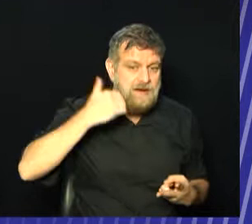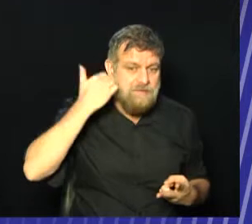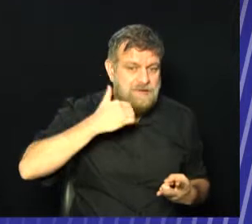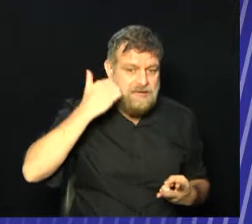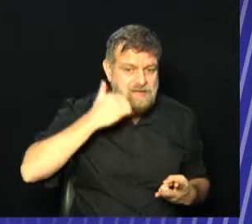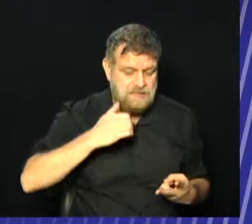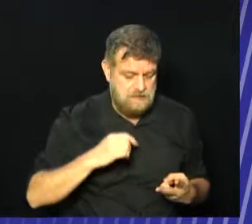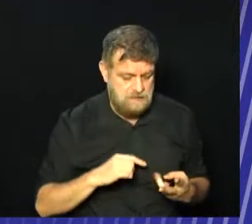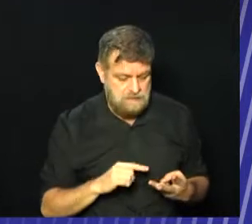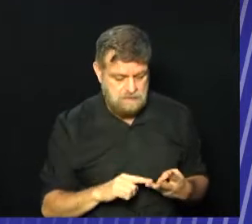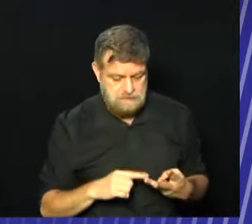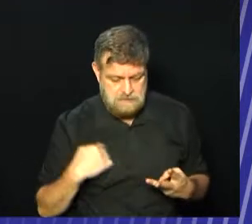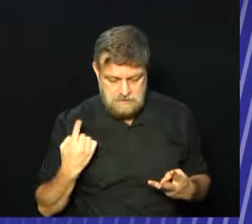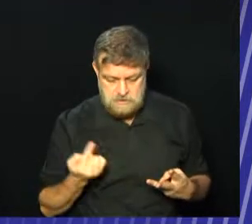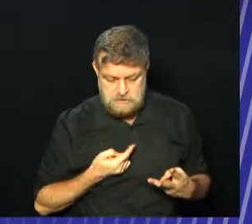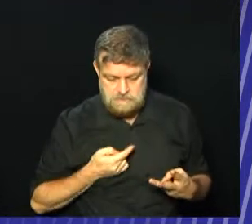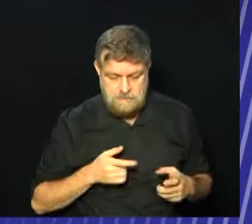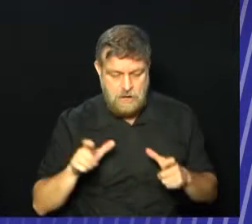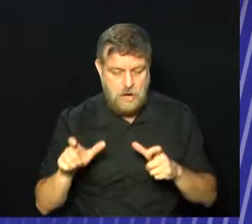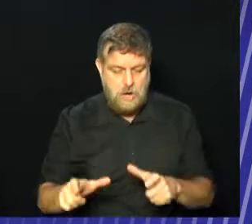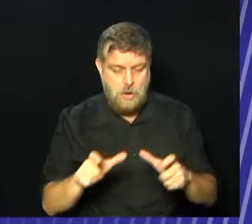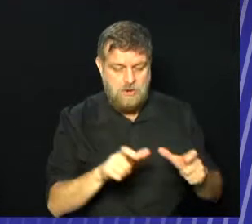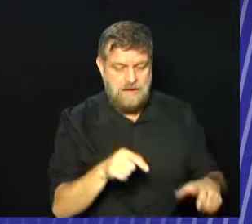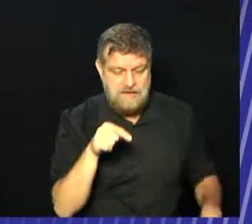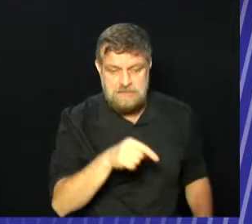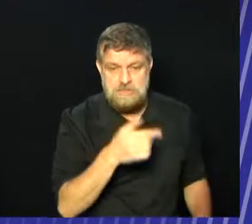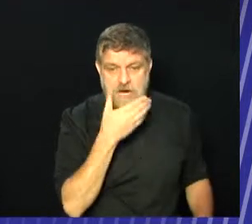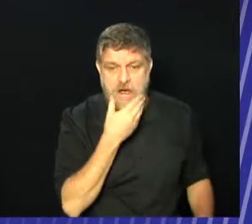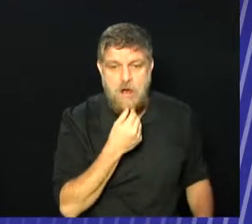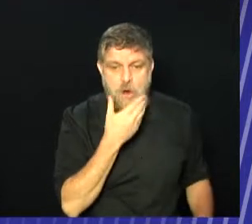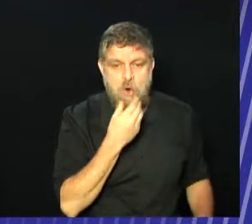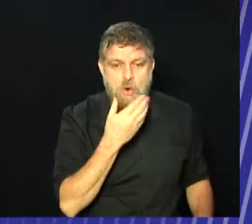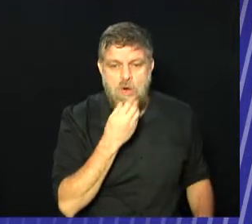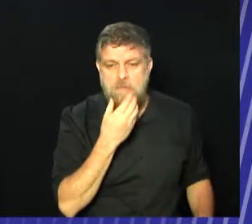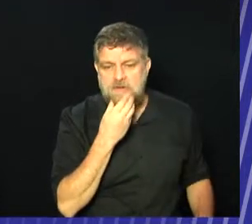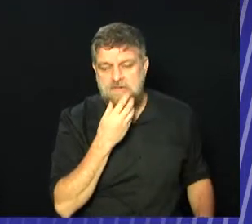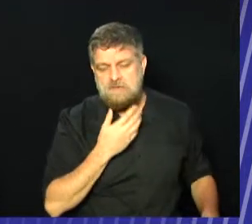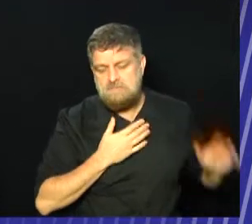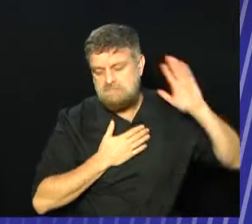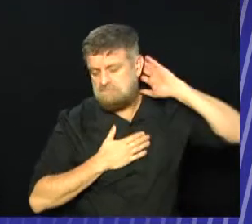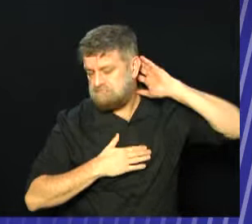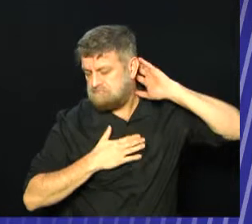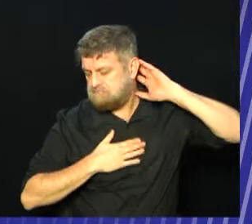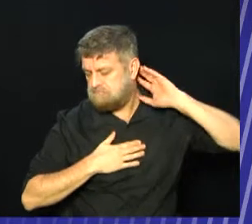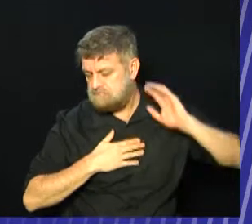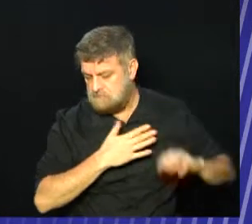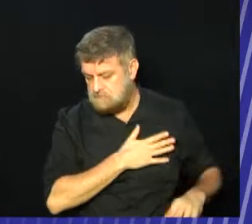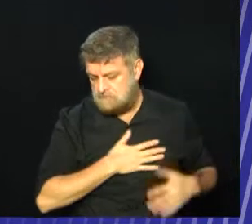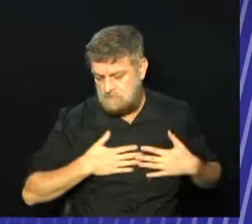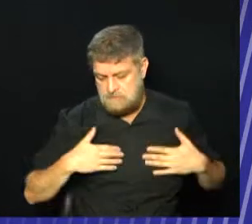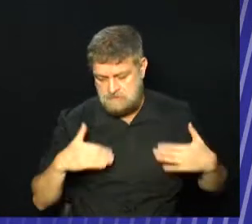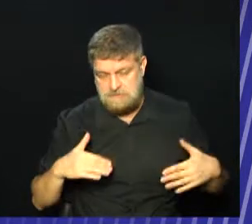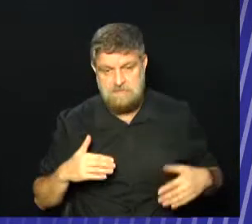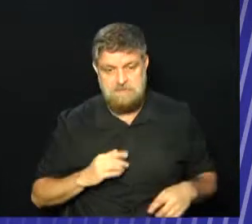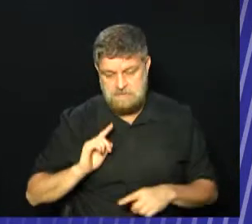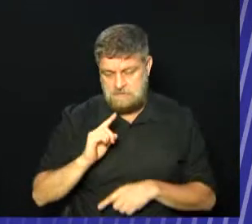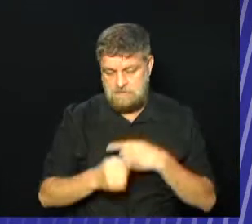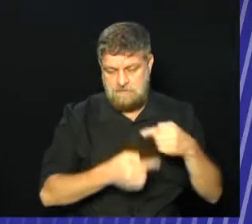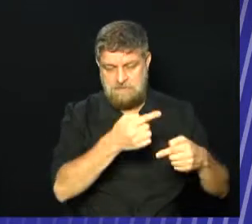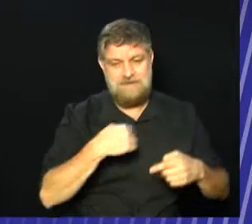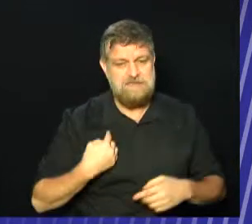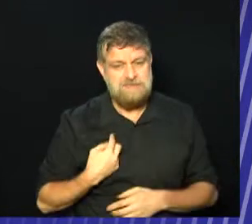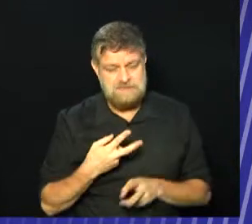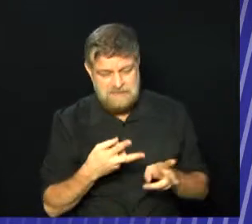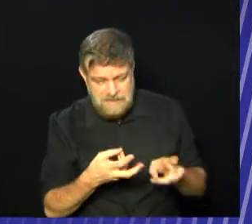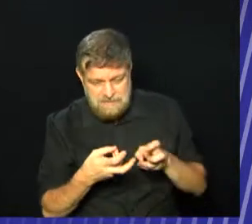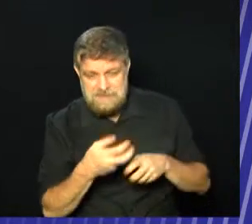gente foi a lugares onde tinha um clima de descontração. Foi um sucesso por um lado, mas a gente via que a